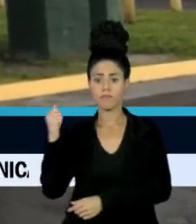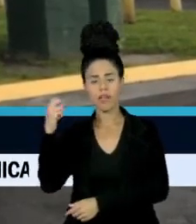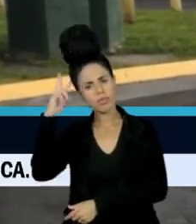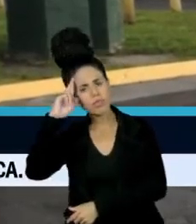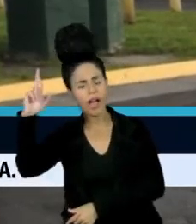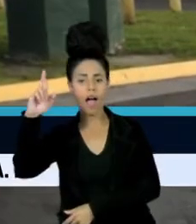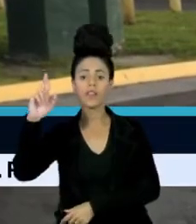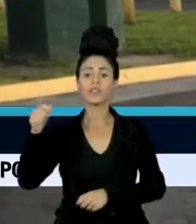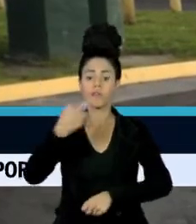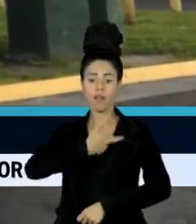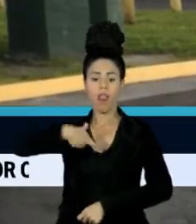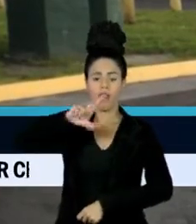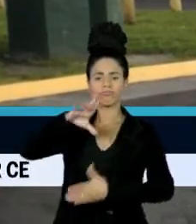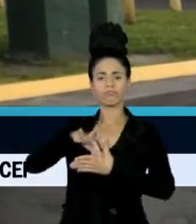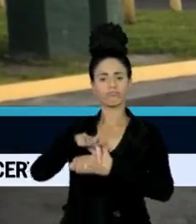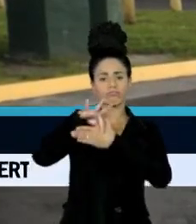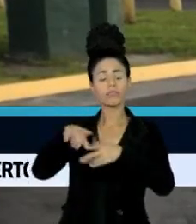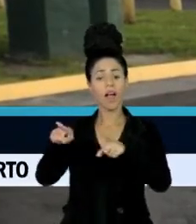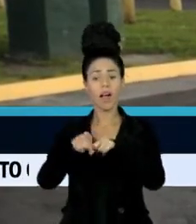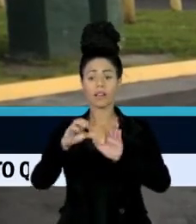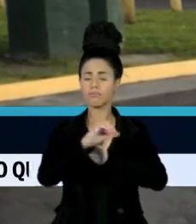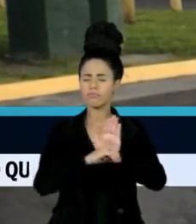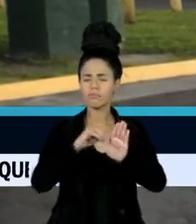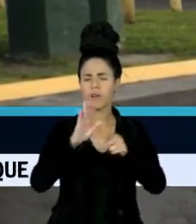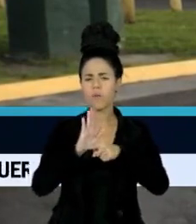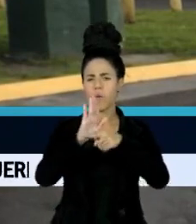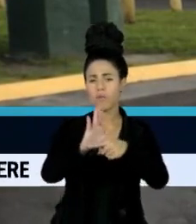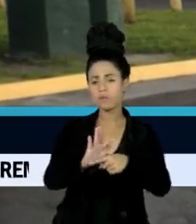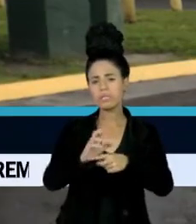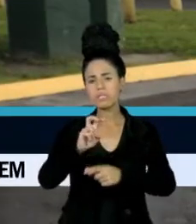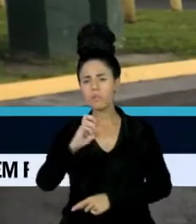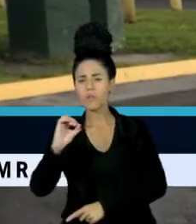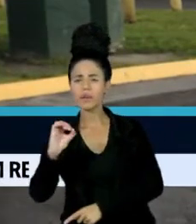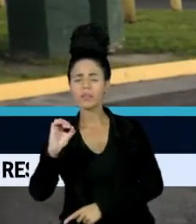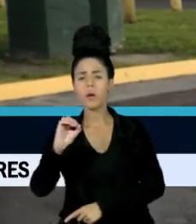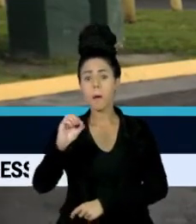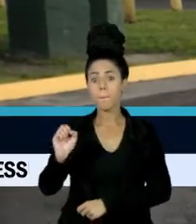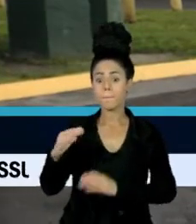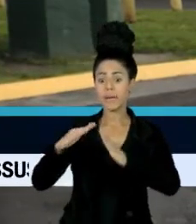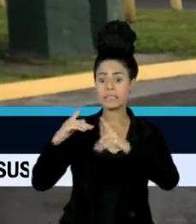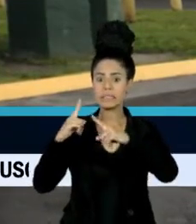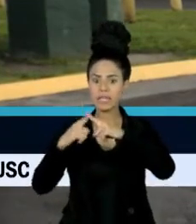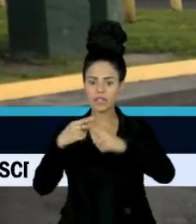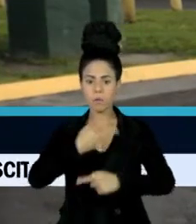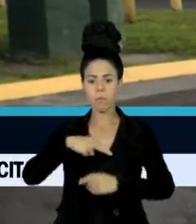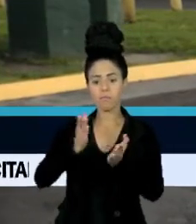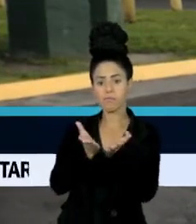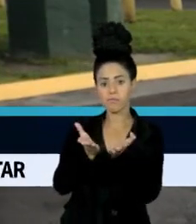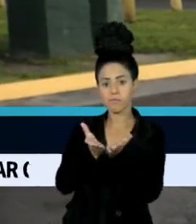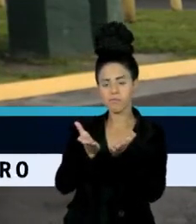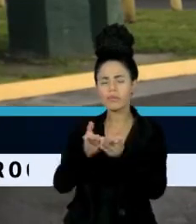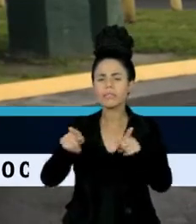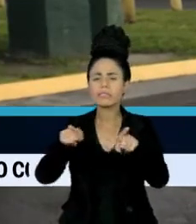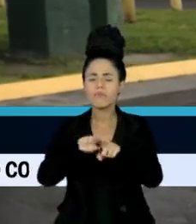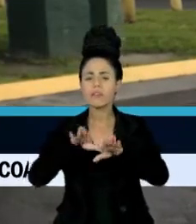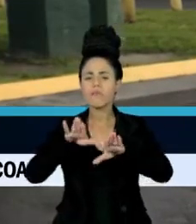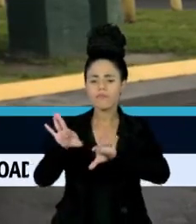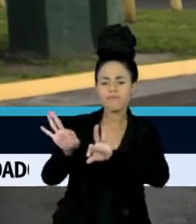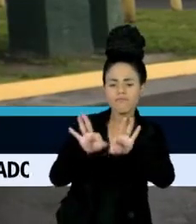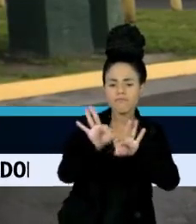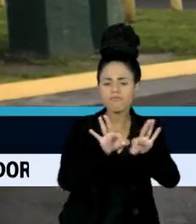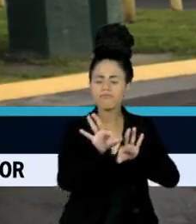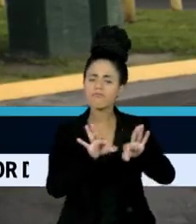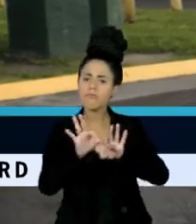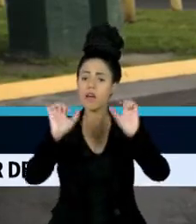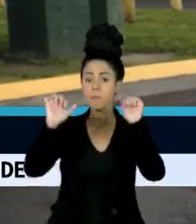líderes religiosos. A região de Orlando conta hoje com cerca de 50 igrejas evangélicas brasileiras, mas os organizadores